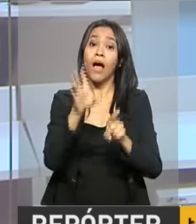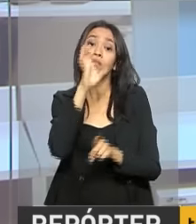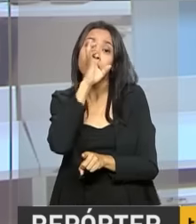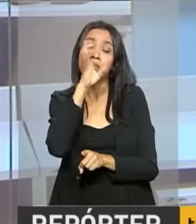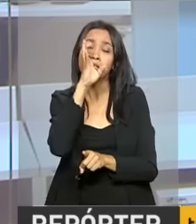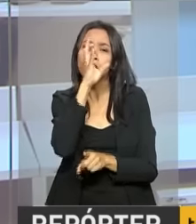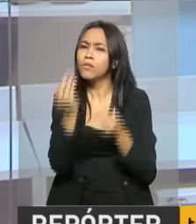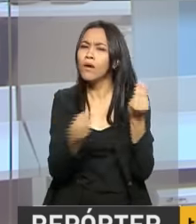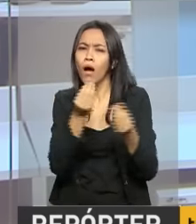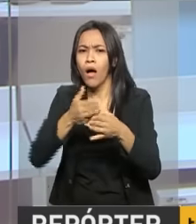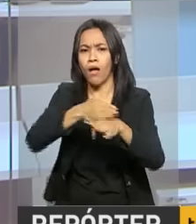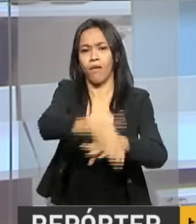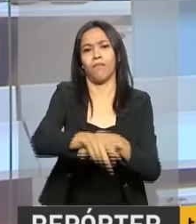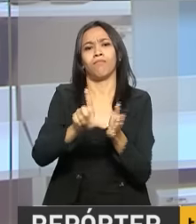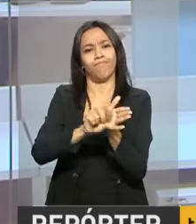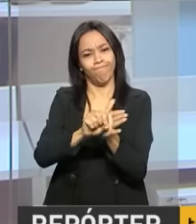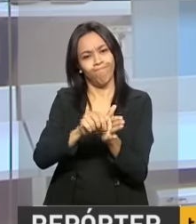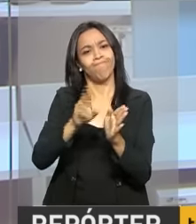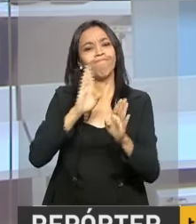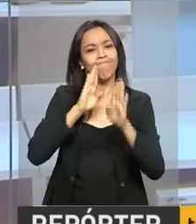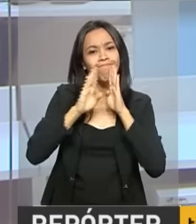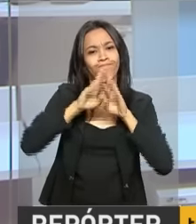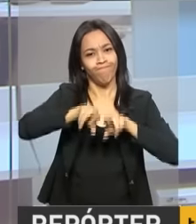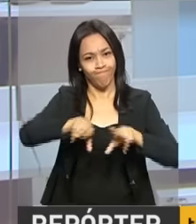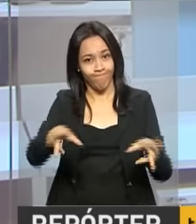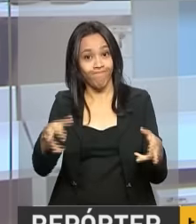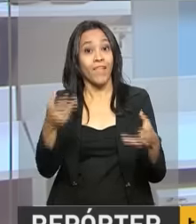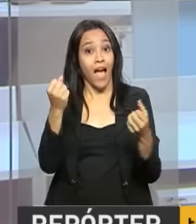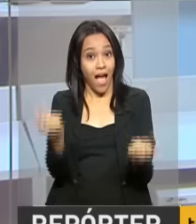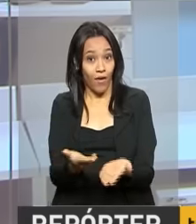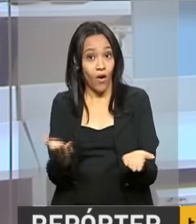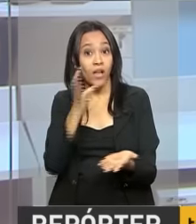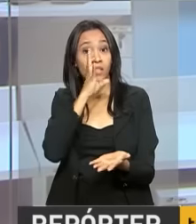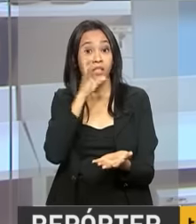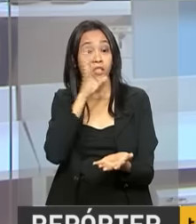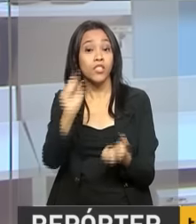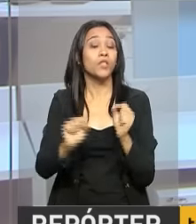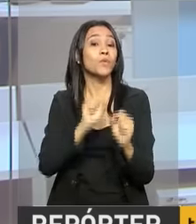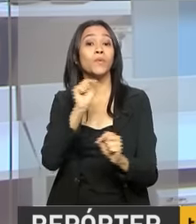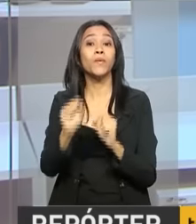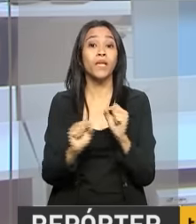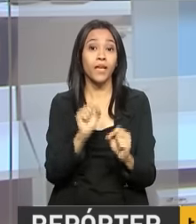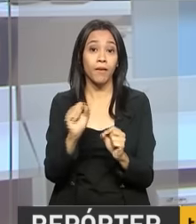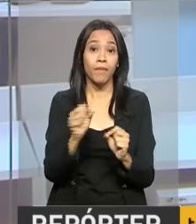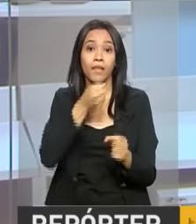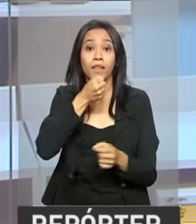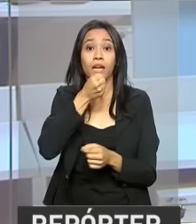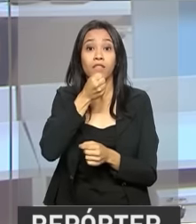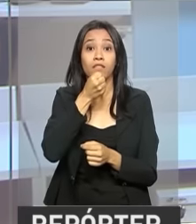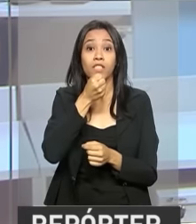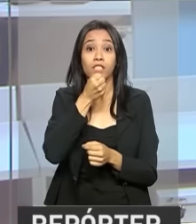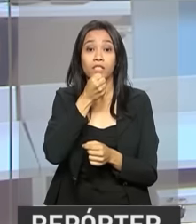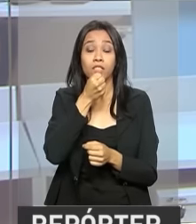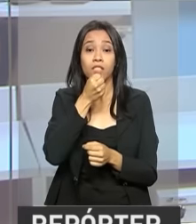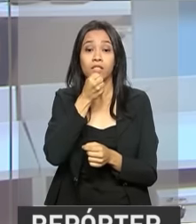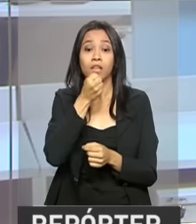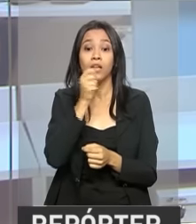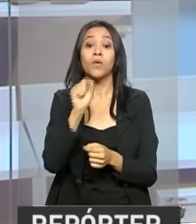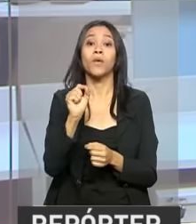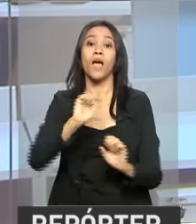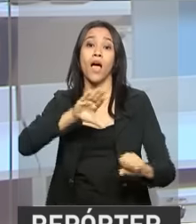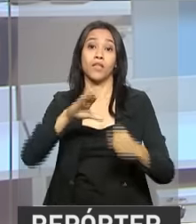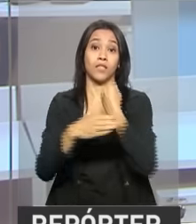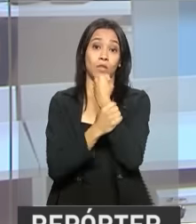novidades em nossas redes sociais assista agora a reapresentação da entrevista coletiva sobre a